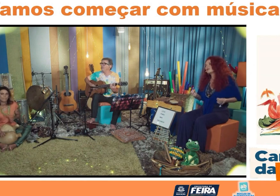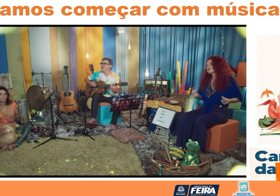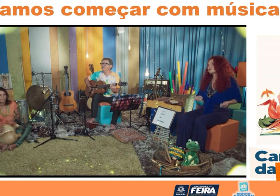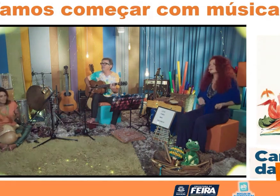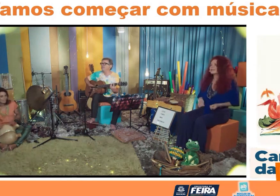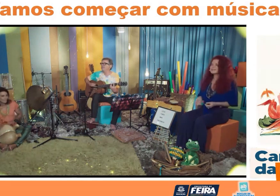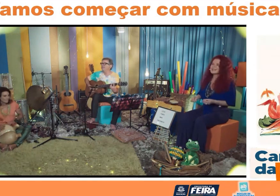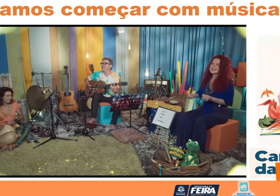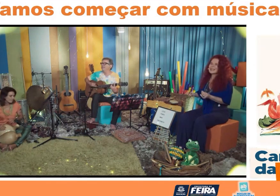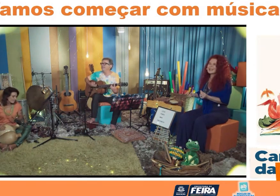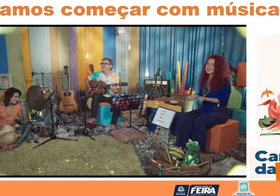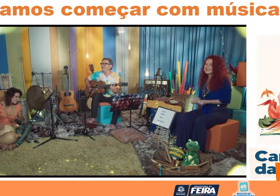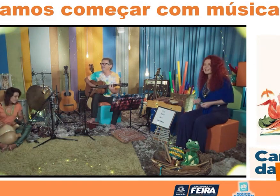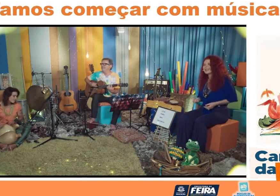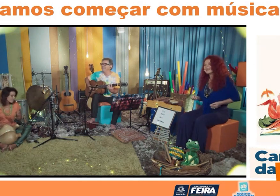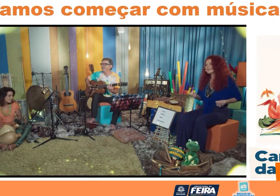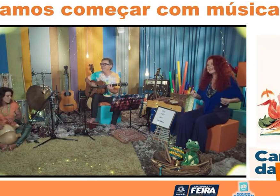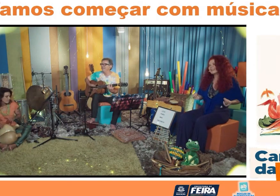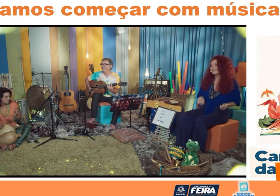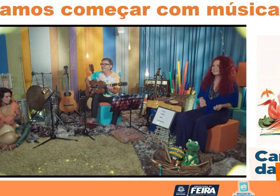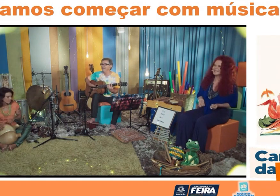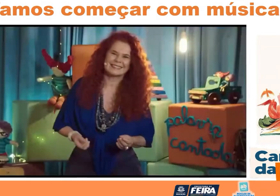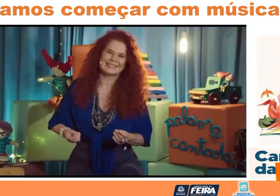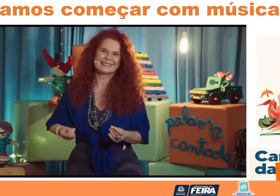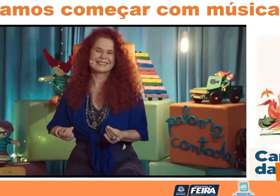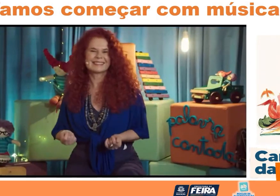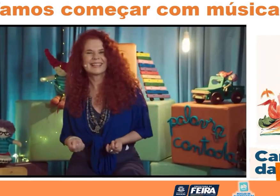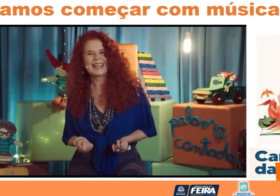tudo pode acontecer.